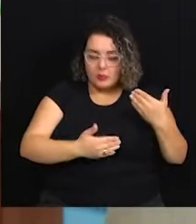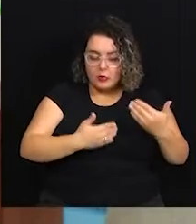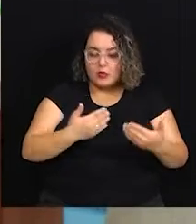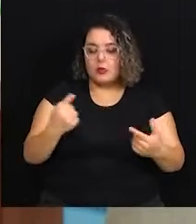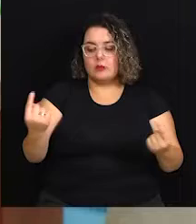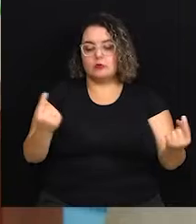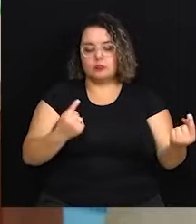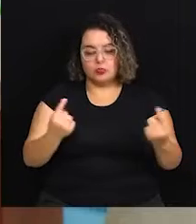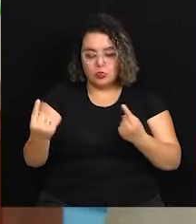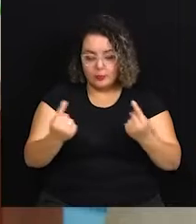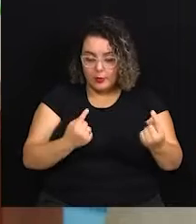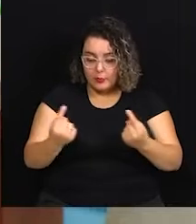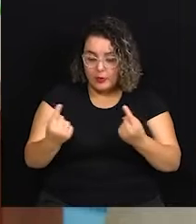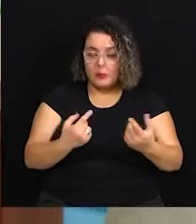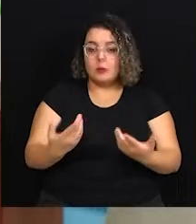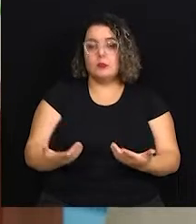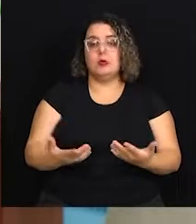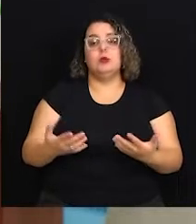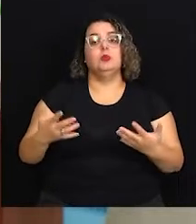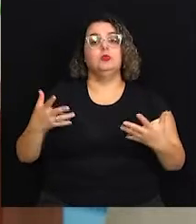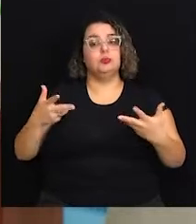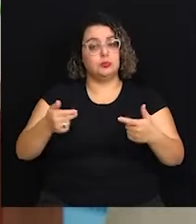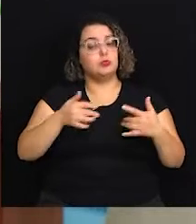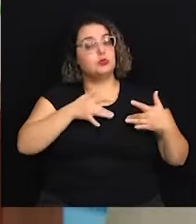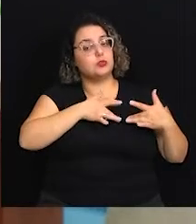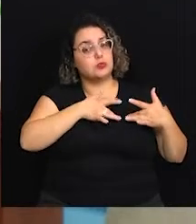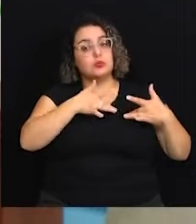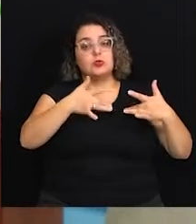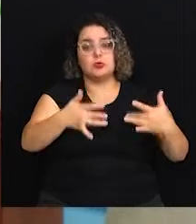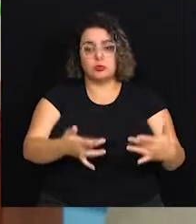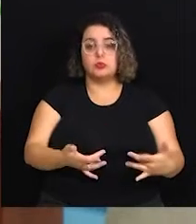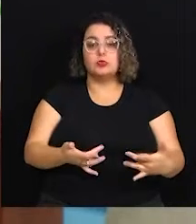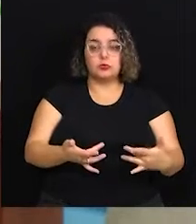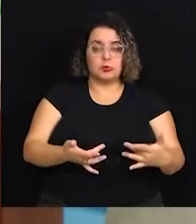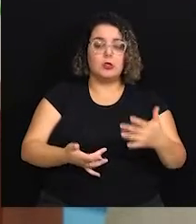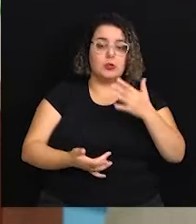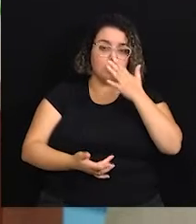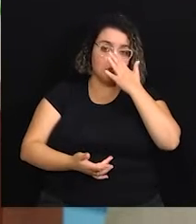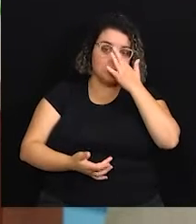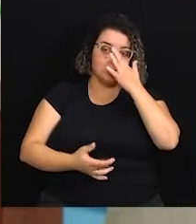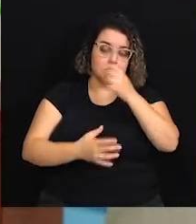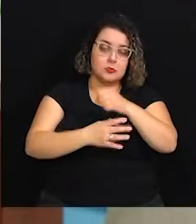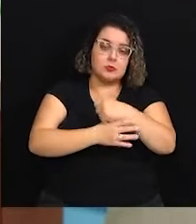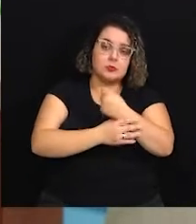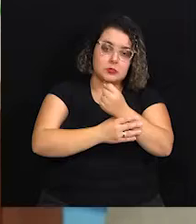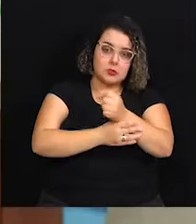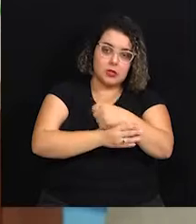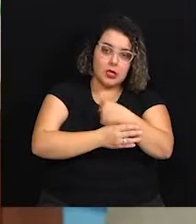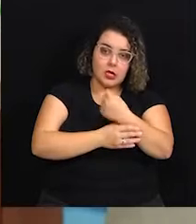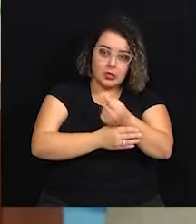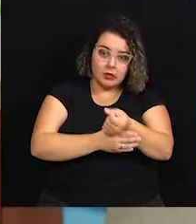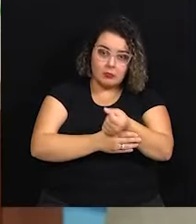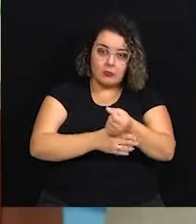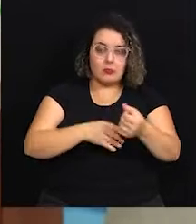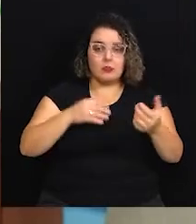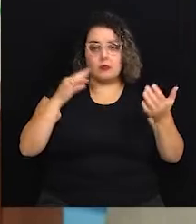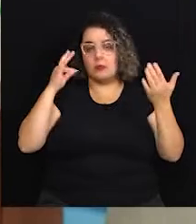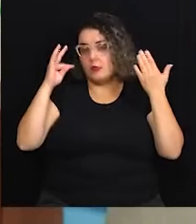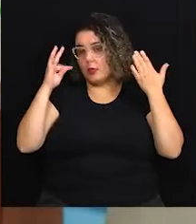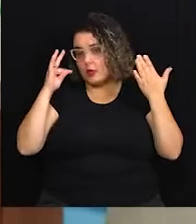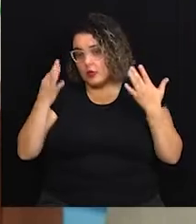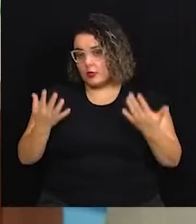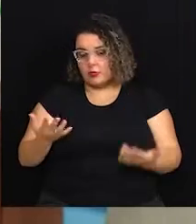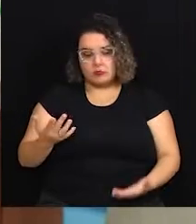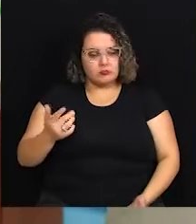chegando gente, a princípio todos voluntários, os terapeutas. Eu não tinha a mínima condição